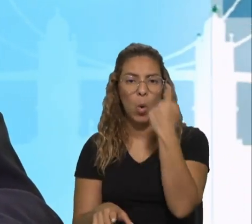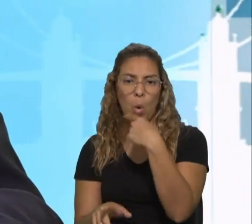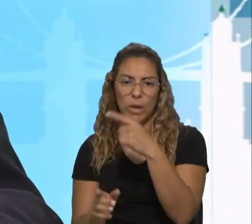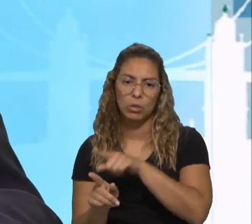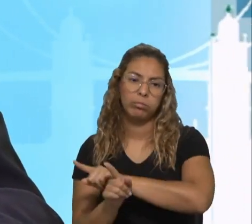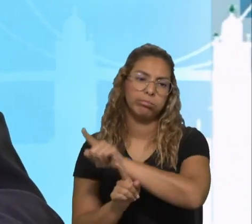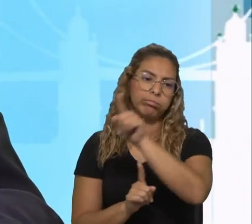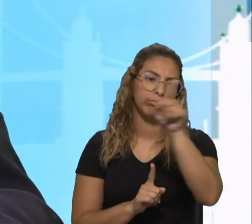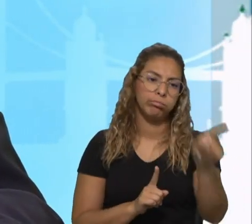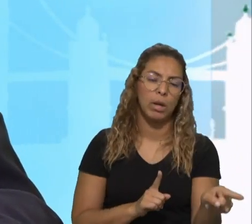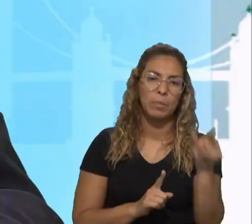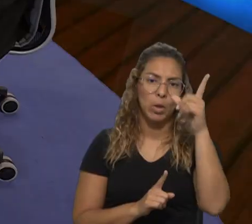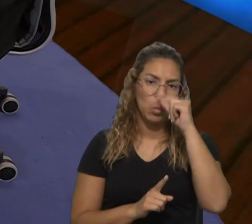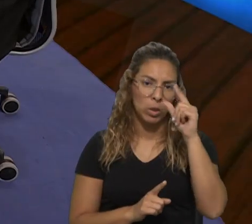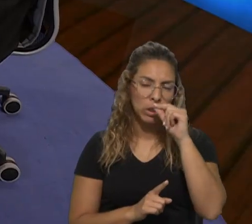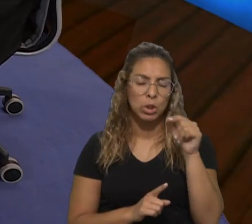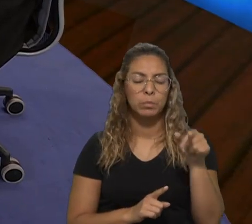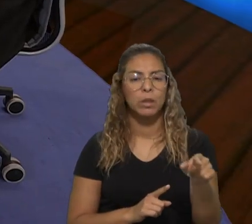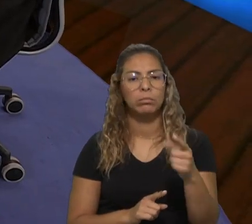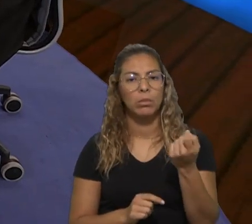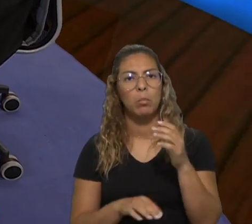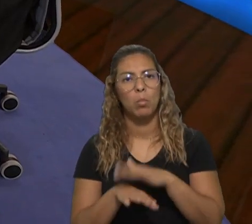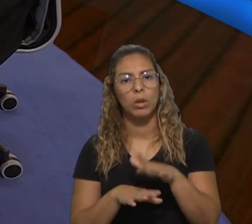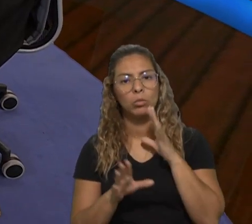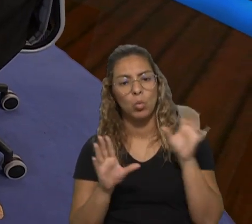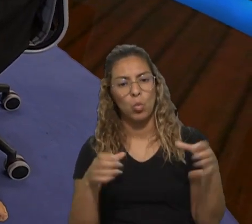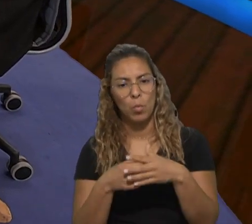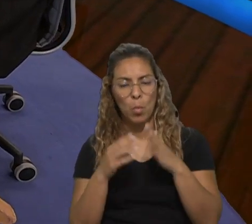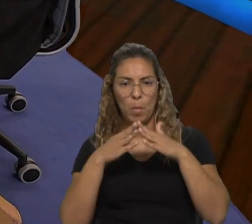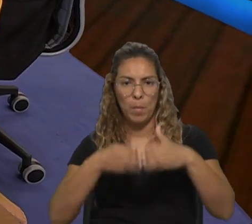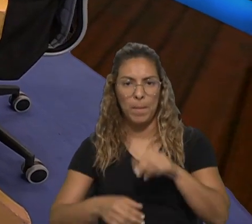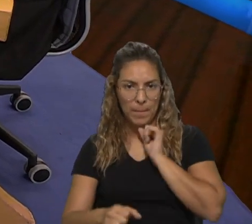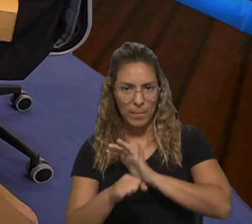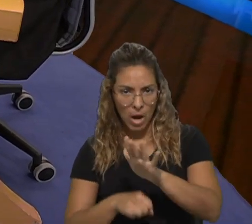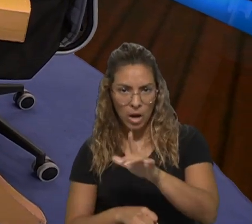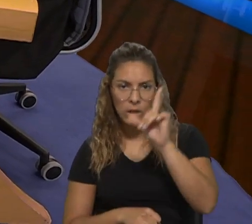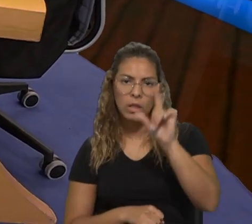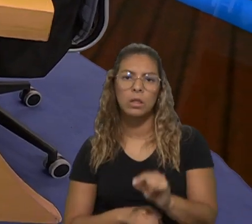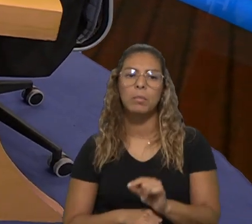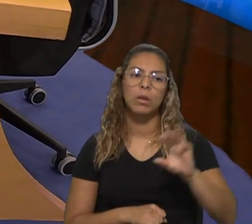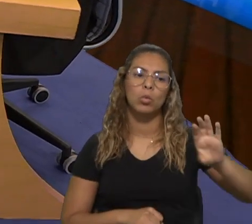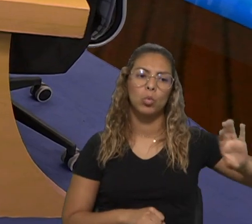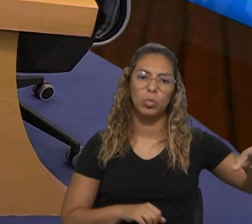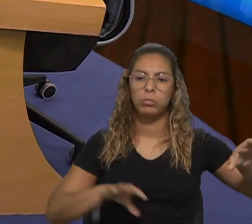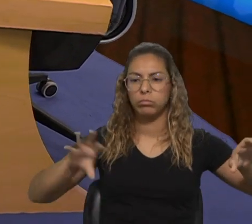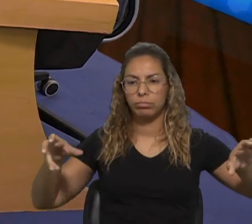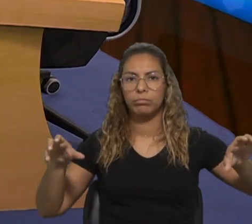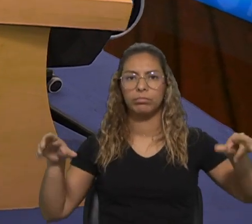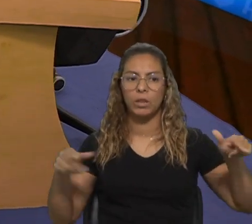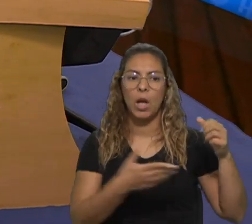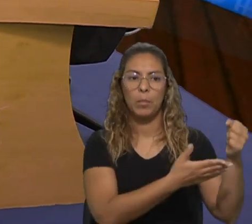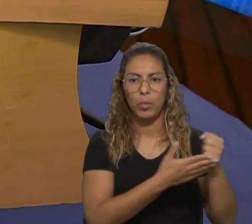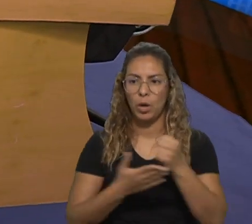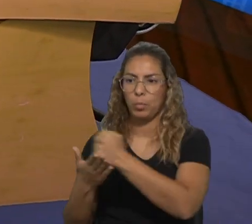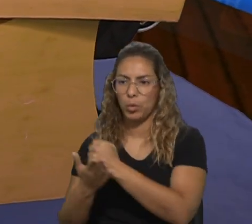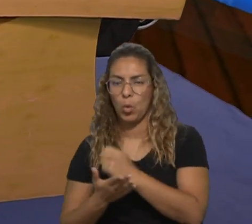pouco um fator de união das comunidades marítimas, mas também de 2 municípios que nos apoiam, o município do